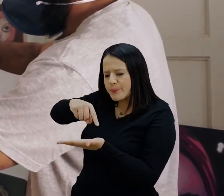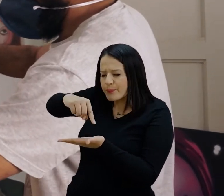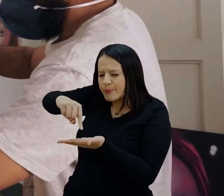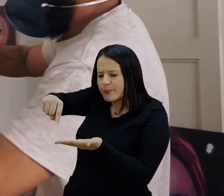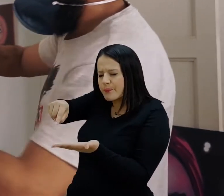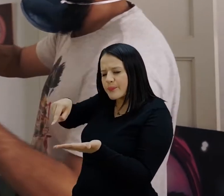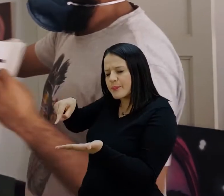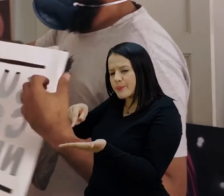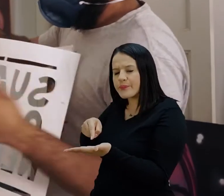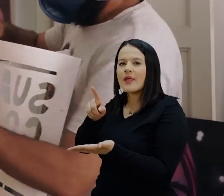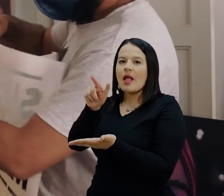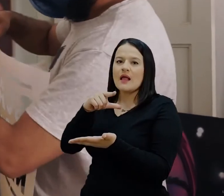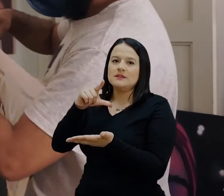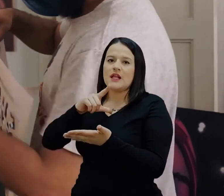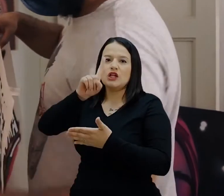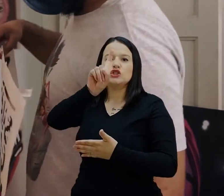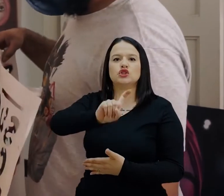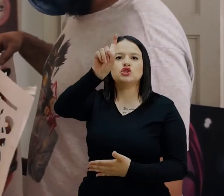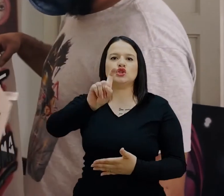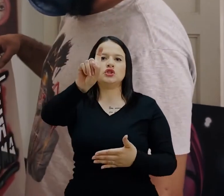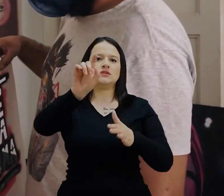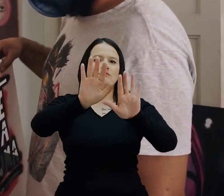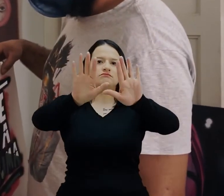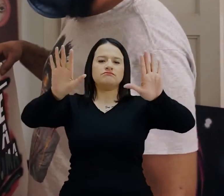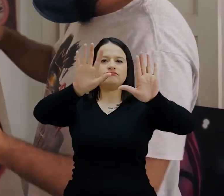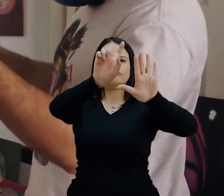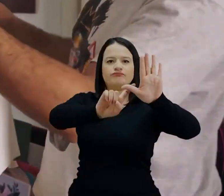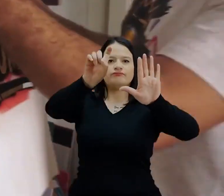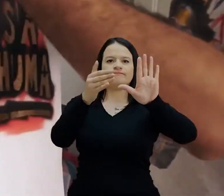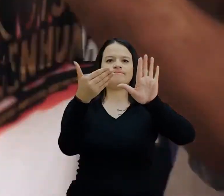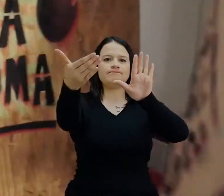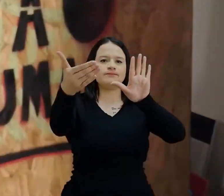cortei no stencil é onde fica a tinta.